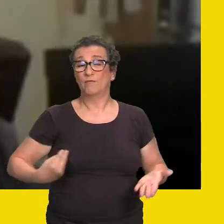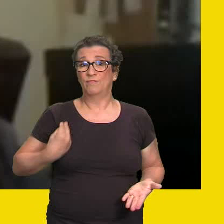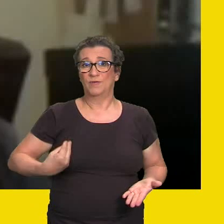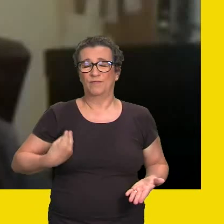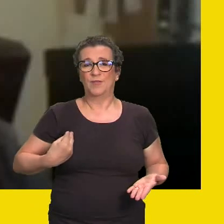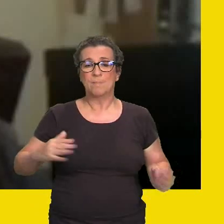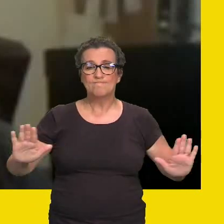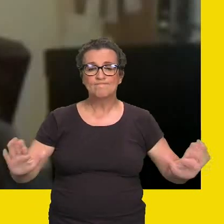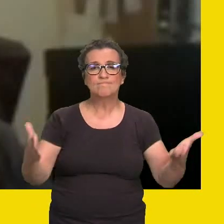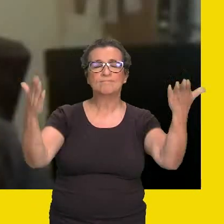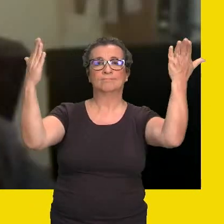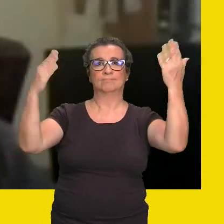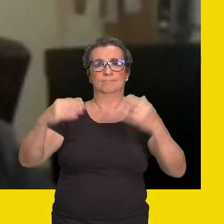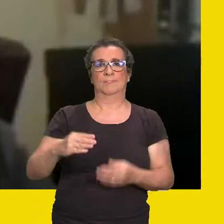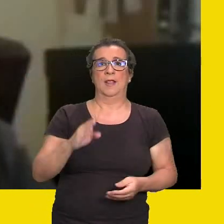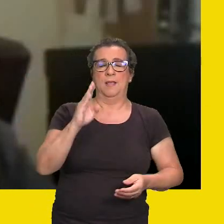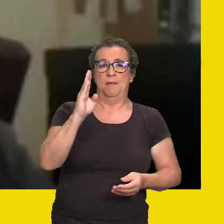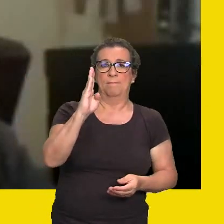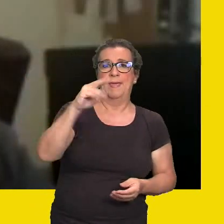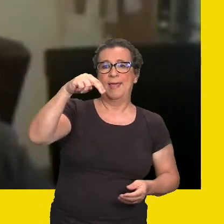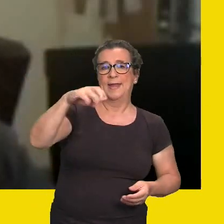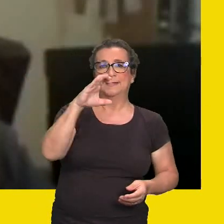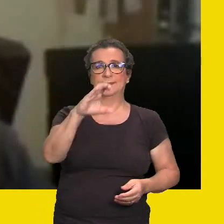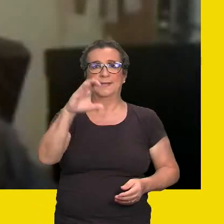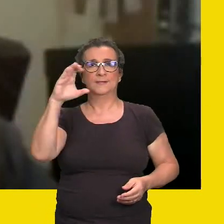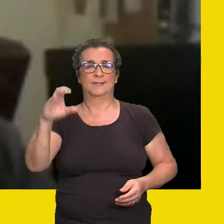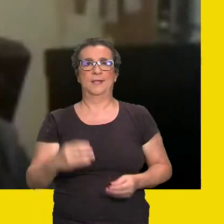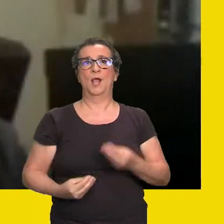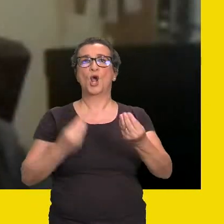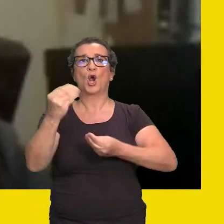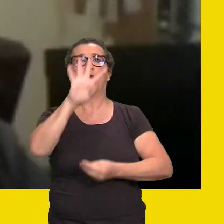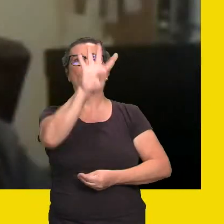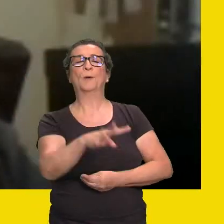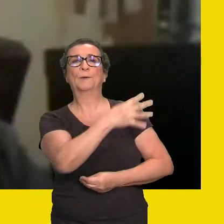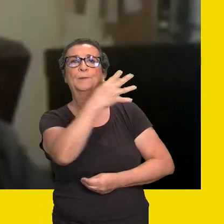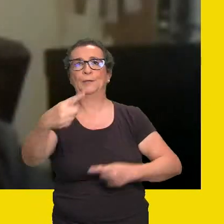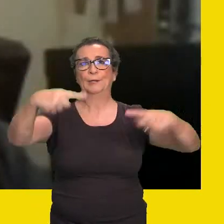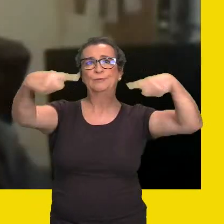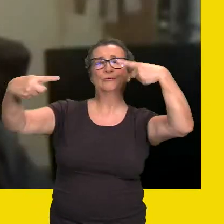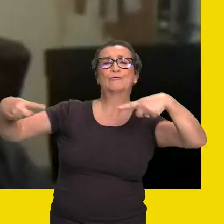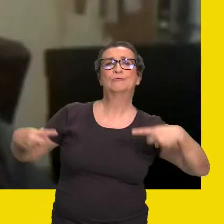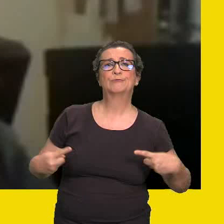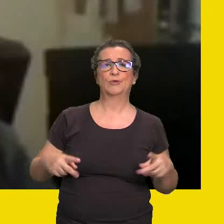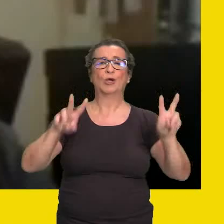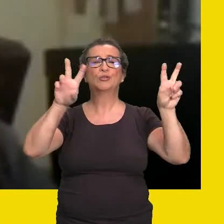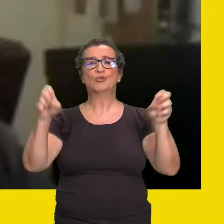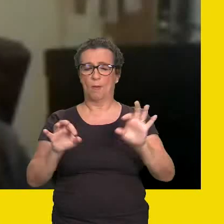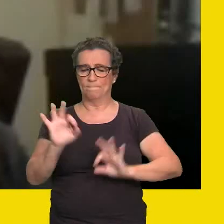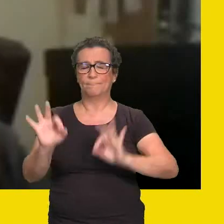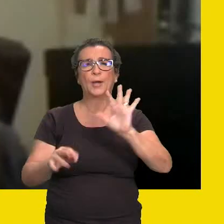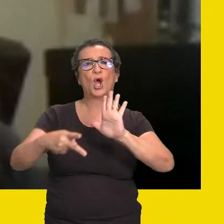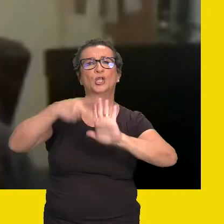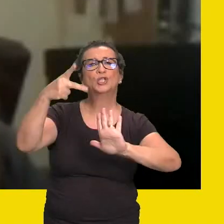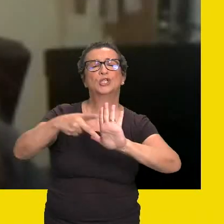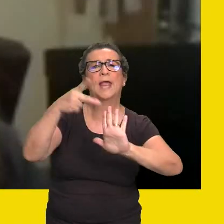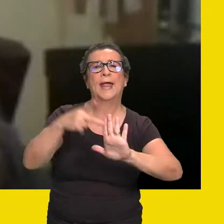implementação de BNCC, reformas de currículo, discussões sobre projetos de